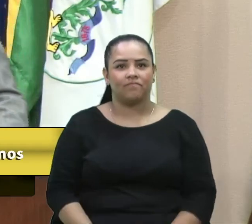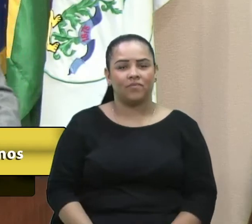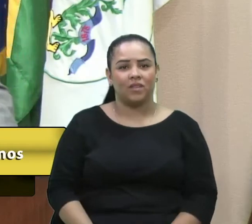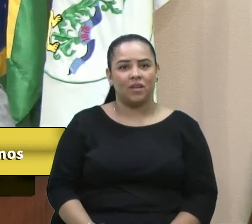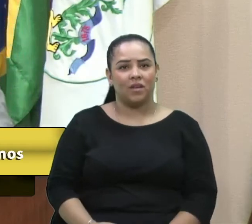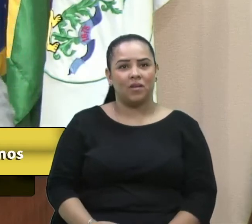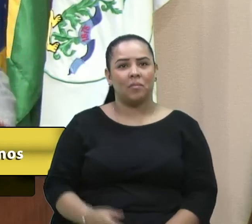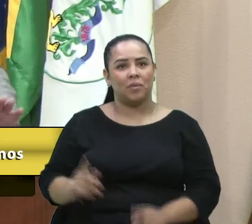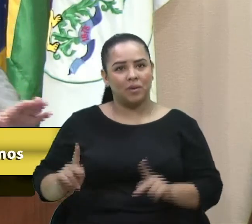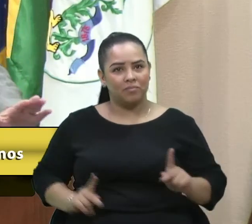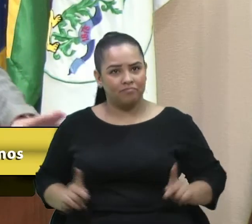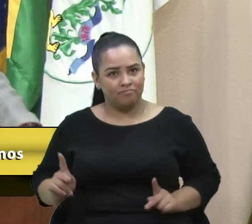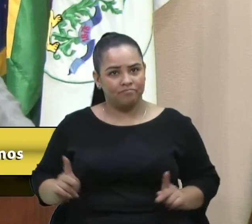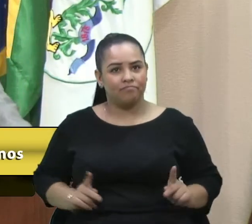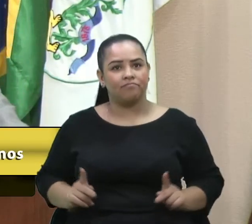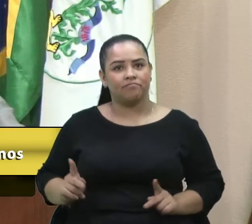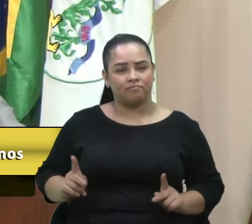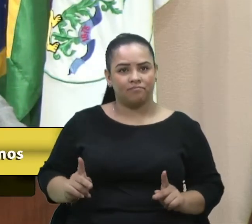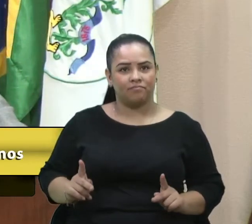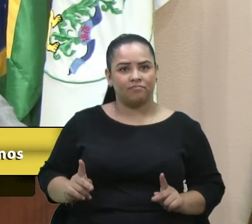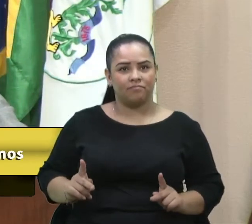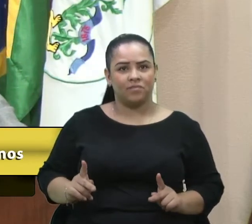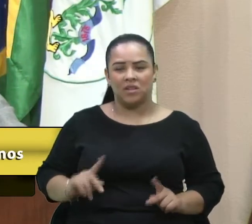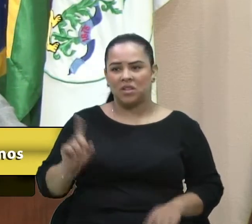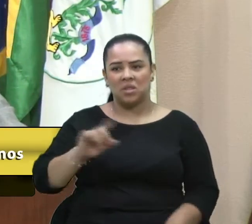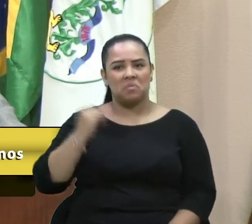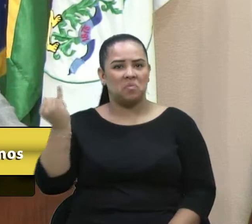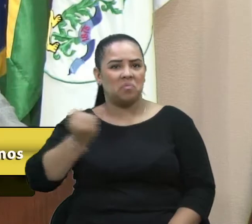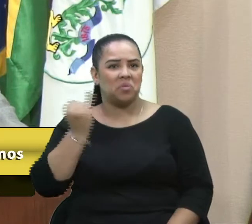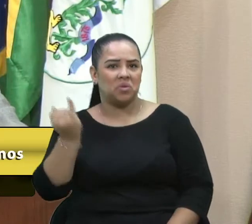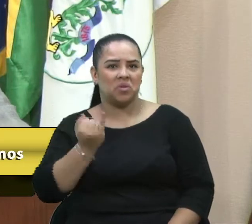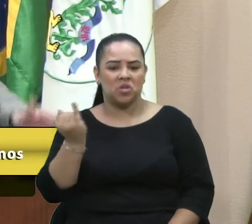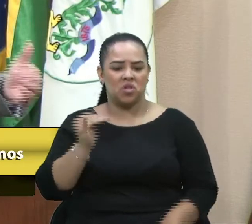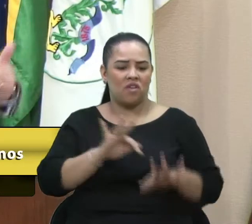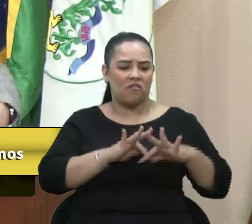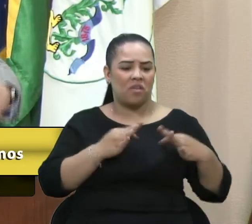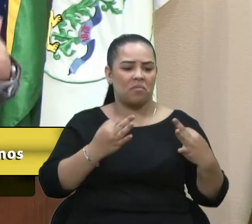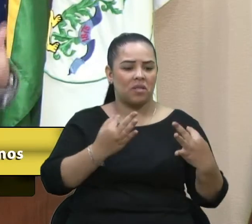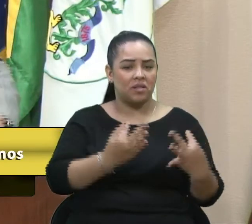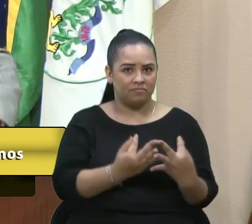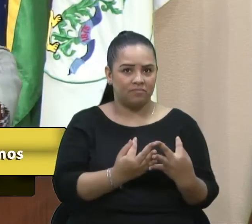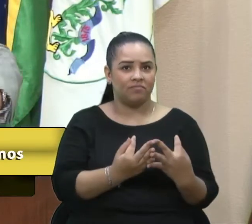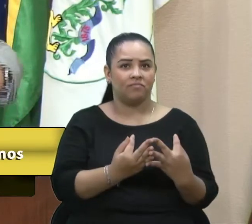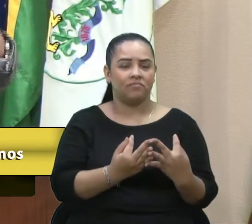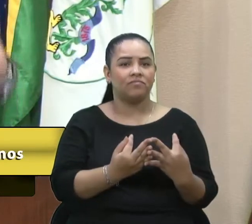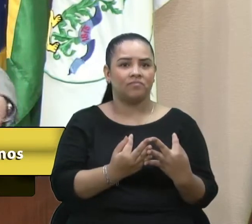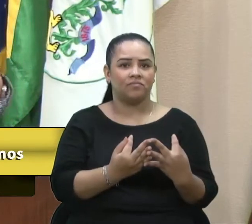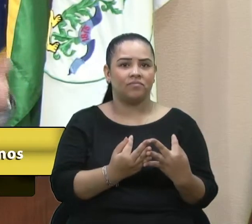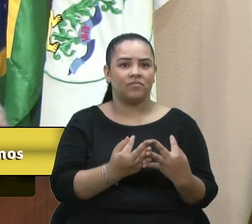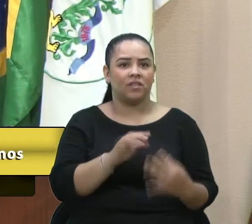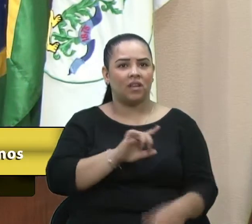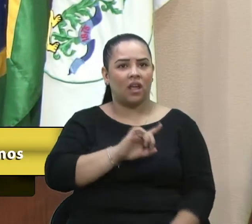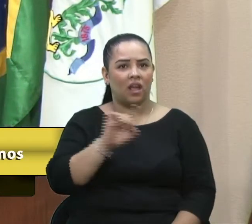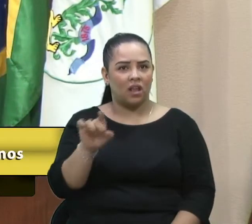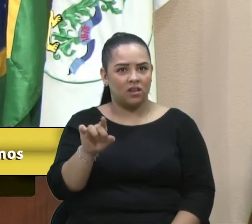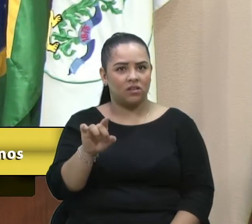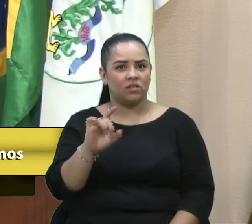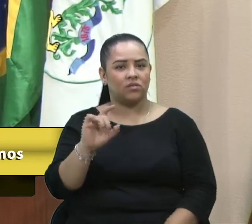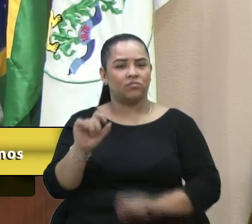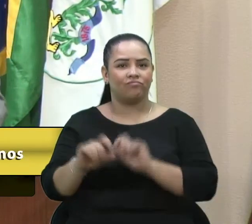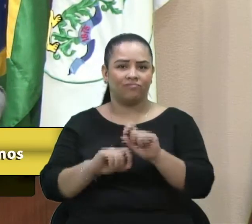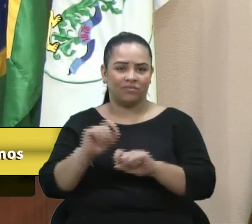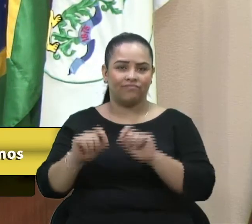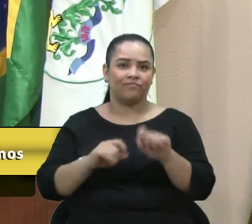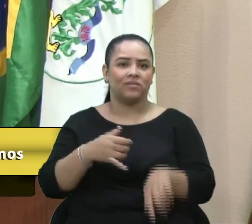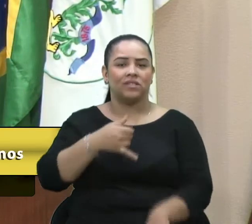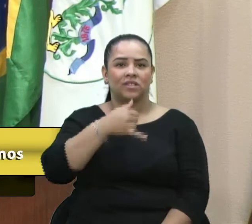primos, não importa o parentesco. E essas são as situações que, infelizmente,